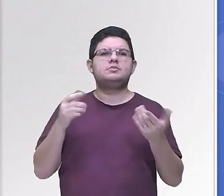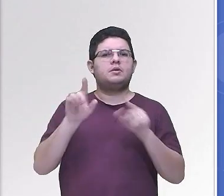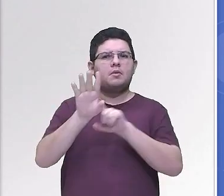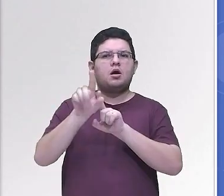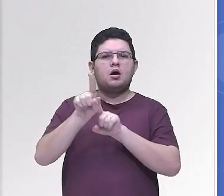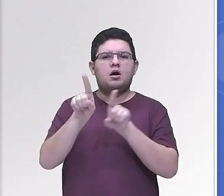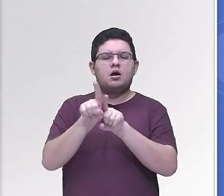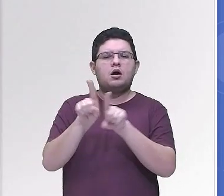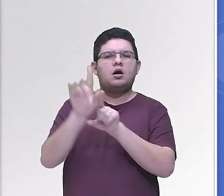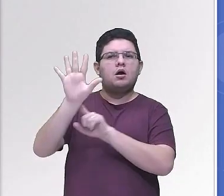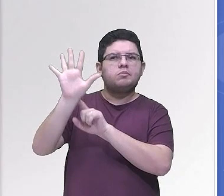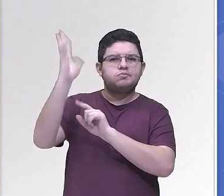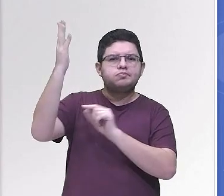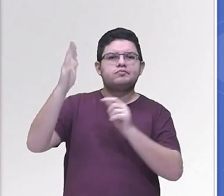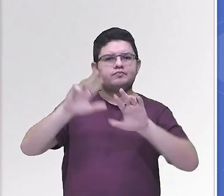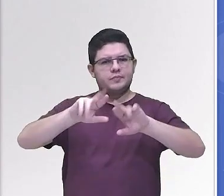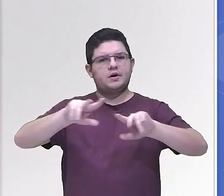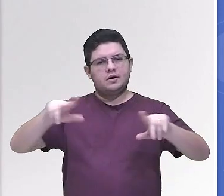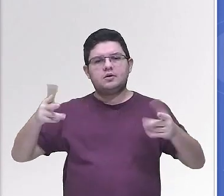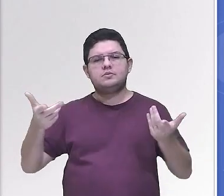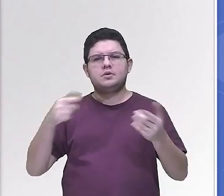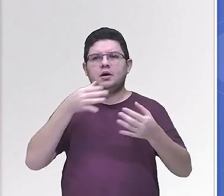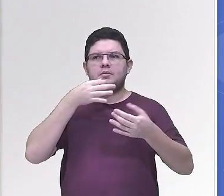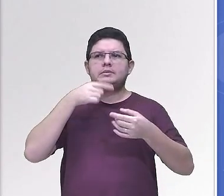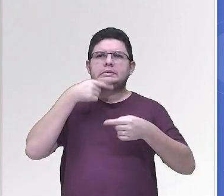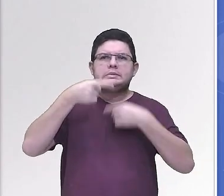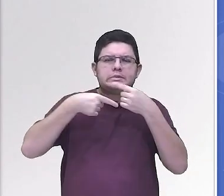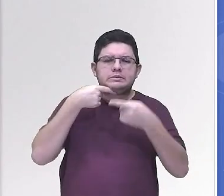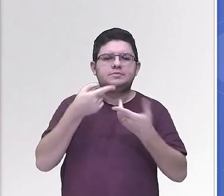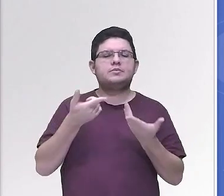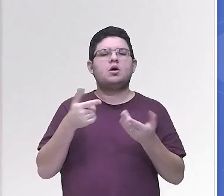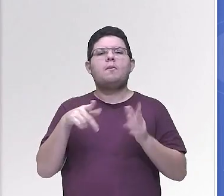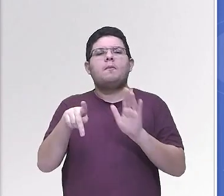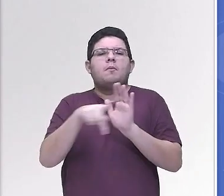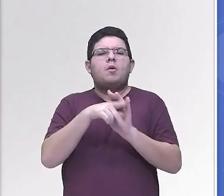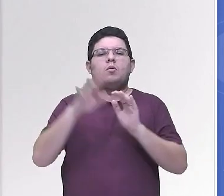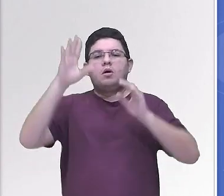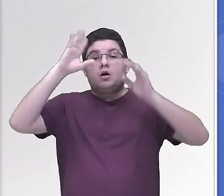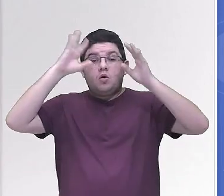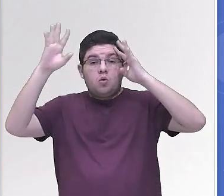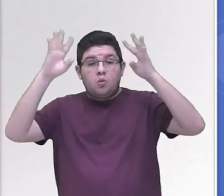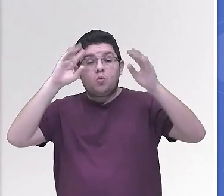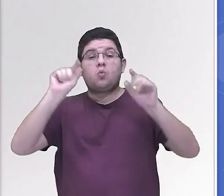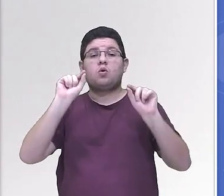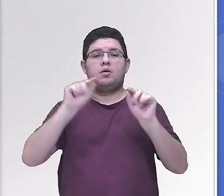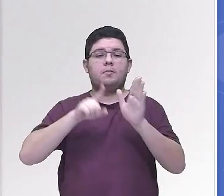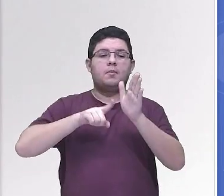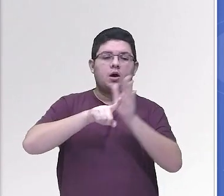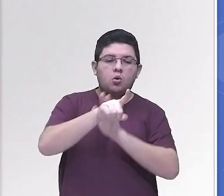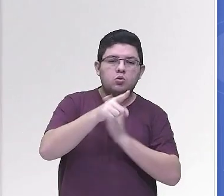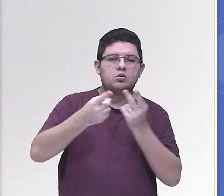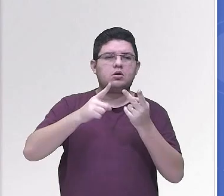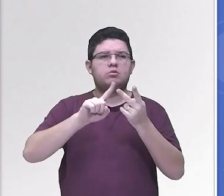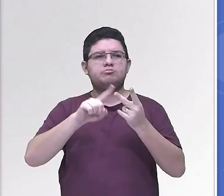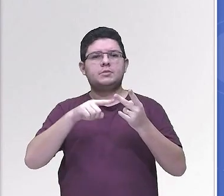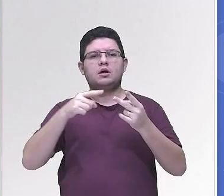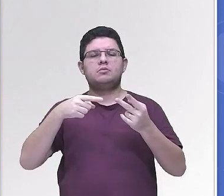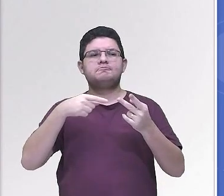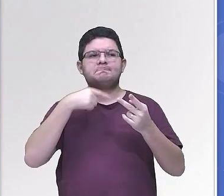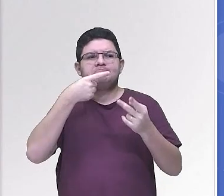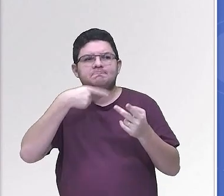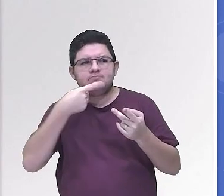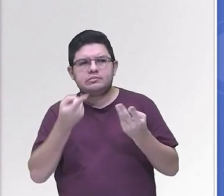justamente isso, porque é próprio da filosofia perguntar, questionar, investigar, buscar